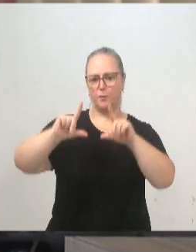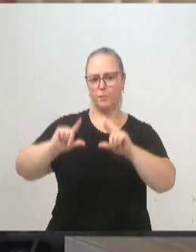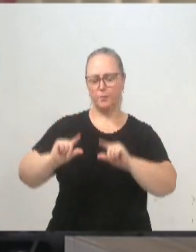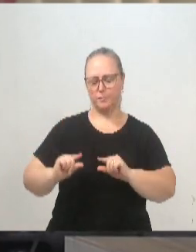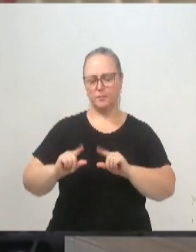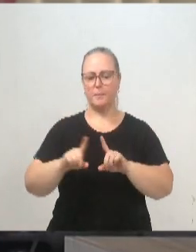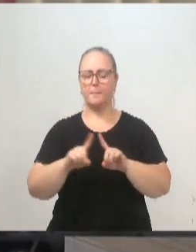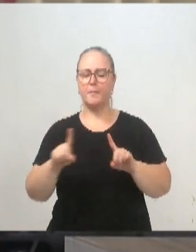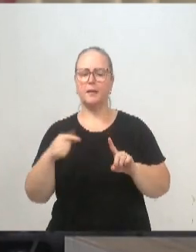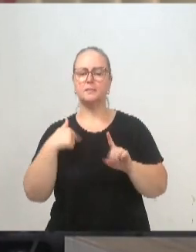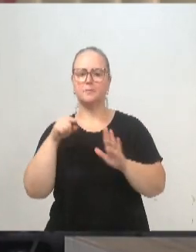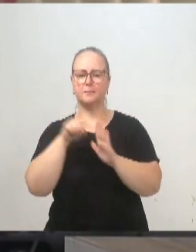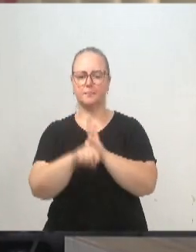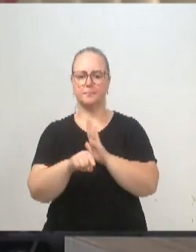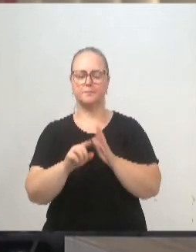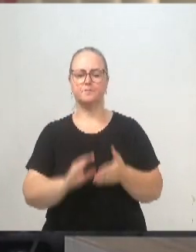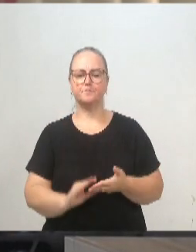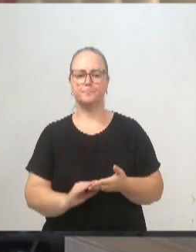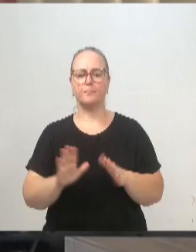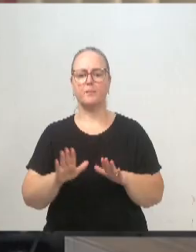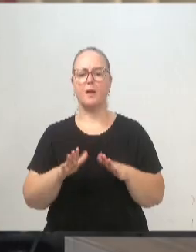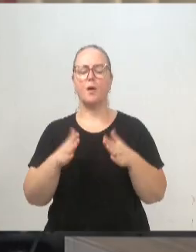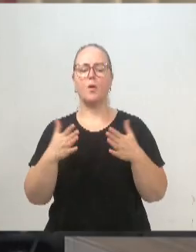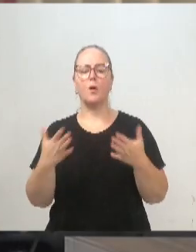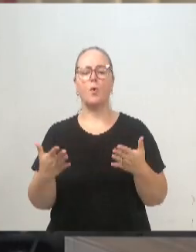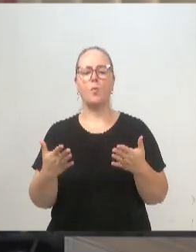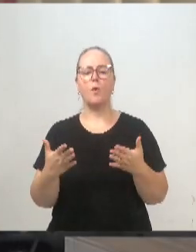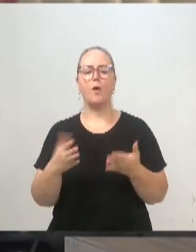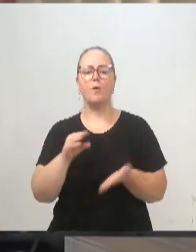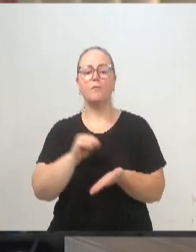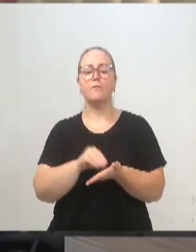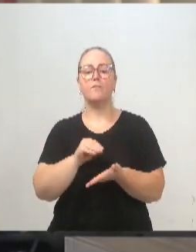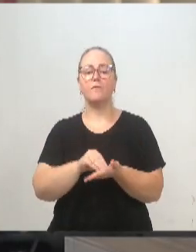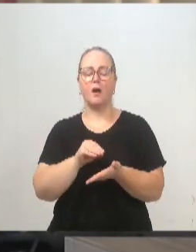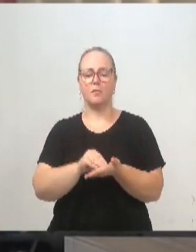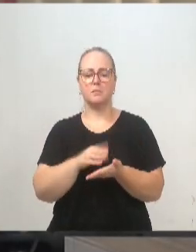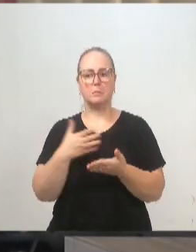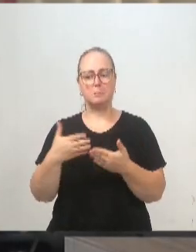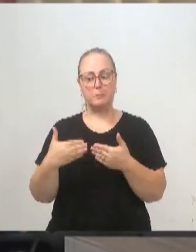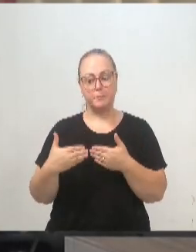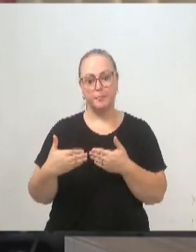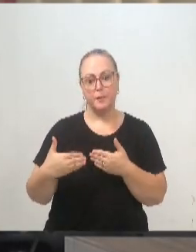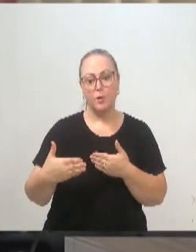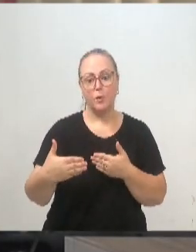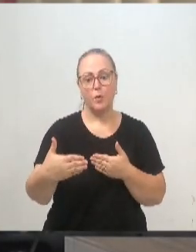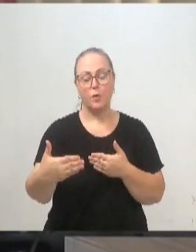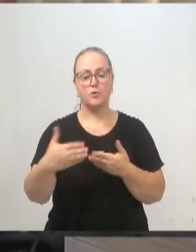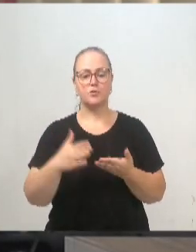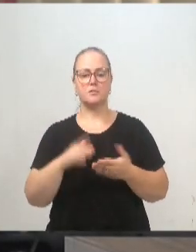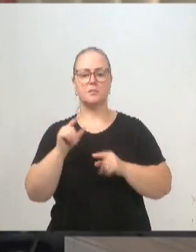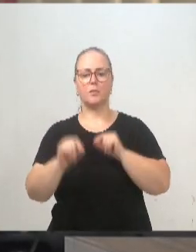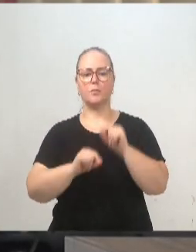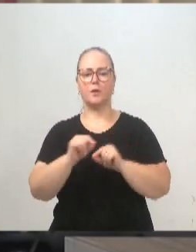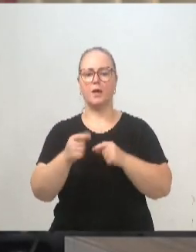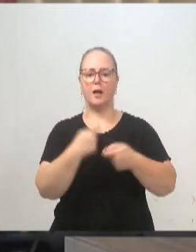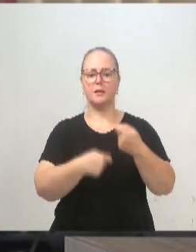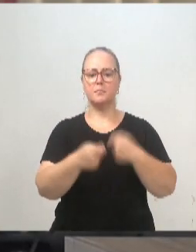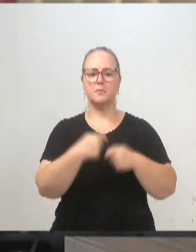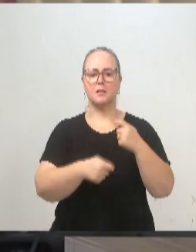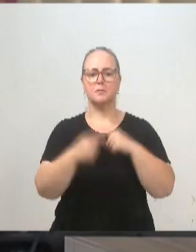é: quanto que deve ser o déficit neste ano, já que a gente tem uma projeção, e o que a administração prevê de